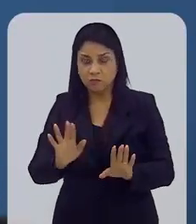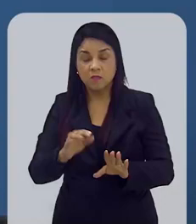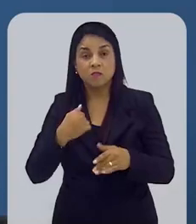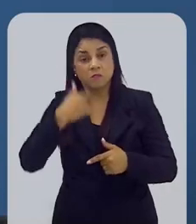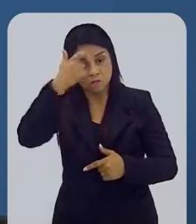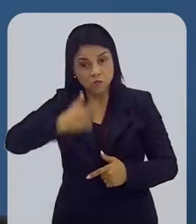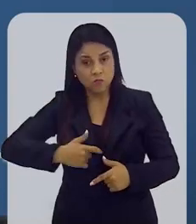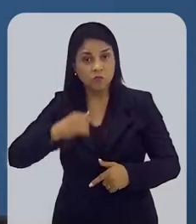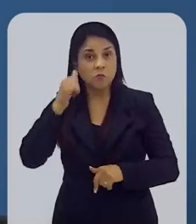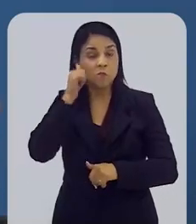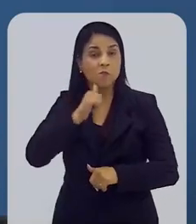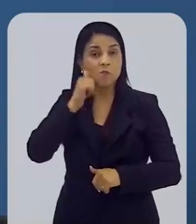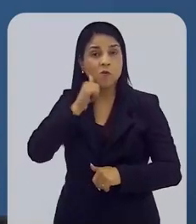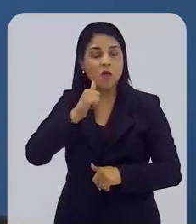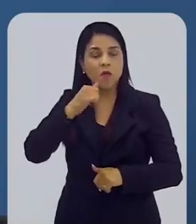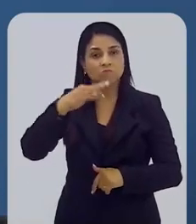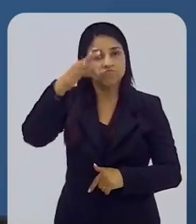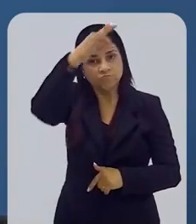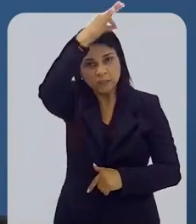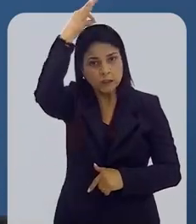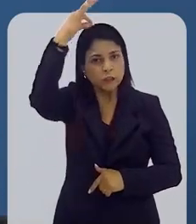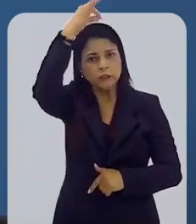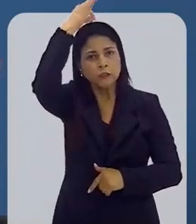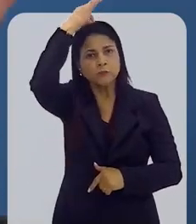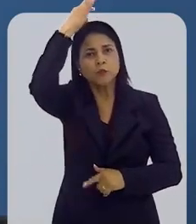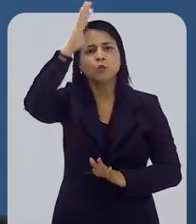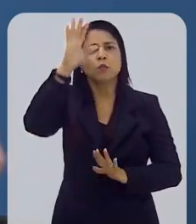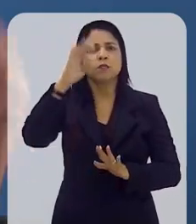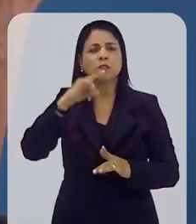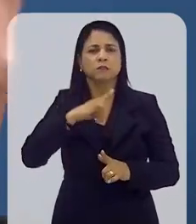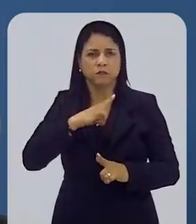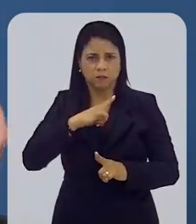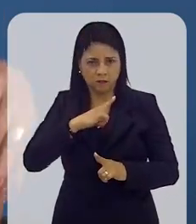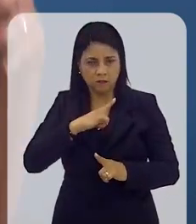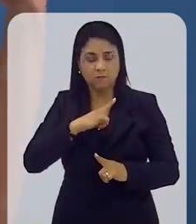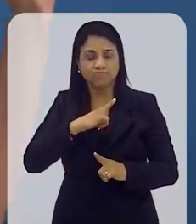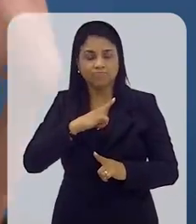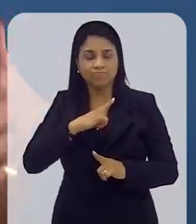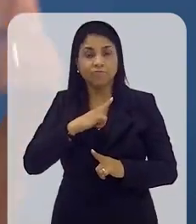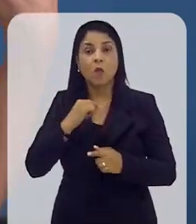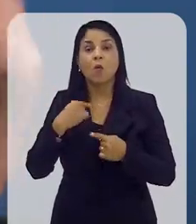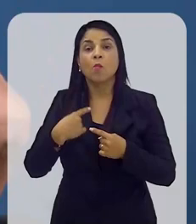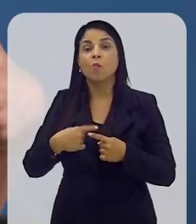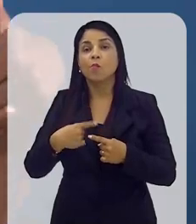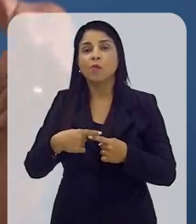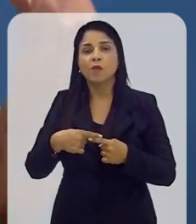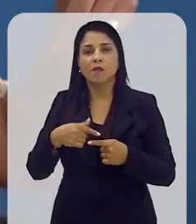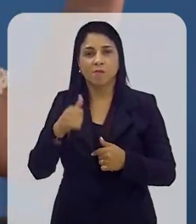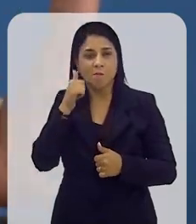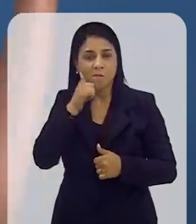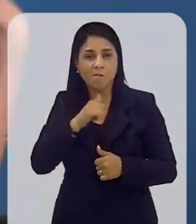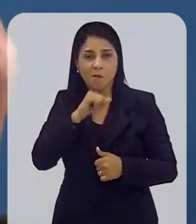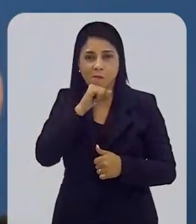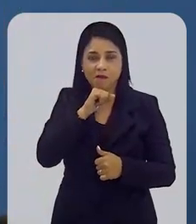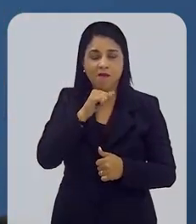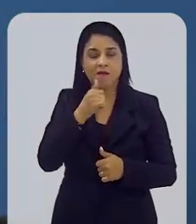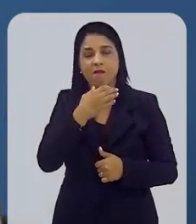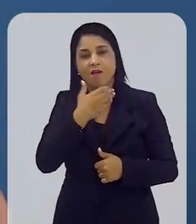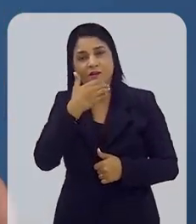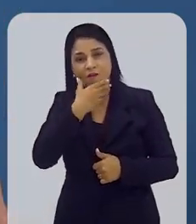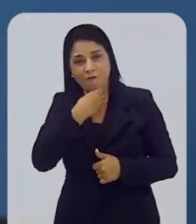Mas eu sou uma mulher de muita espiritualidade. E isso vem muito dessas mulheres que